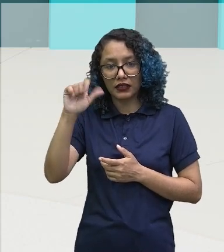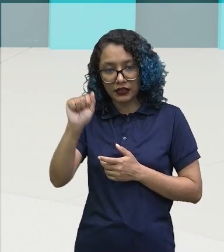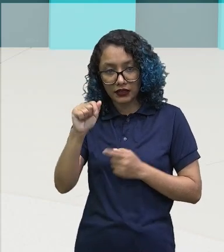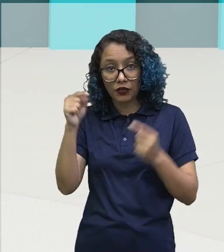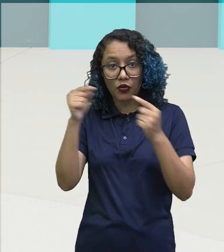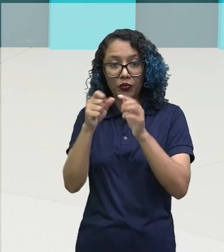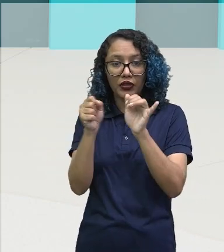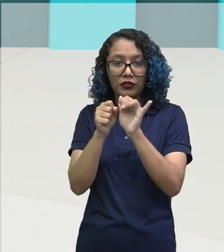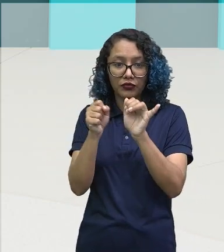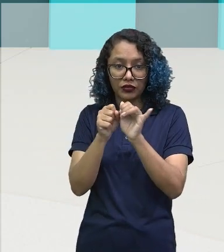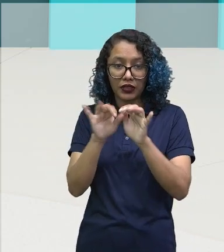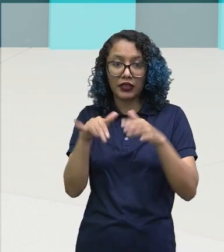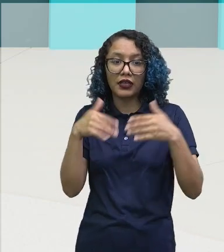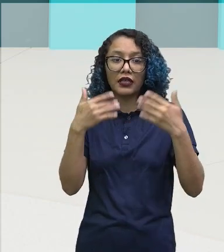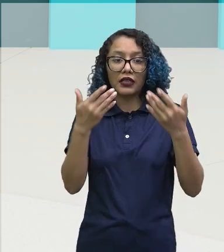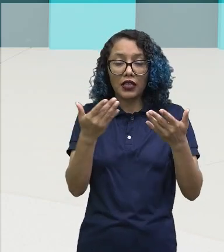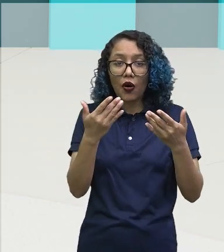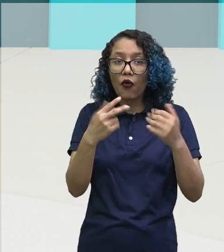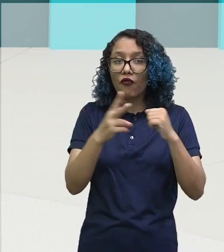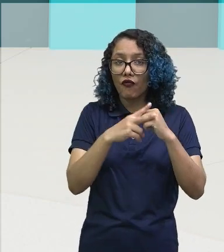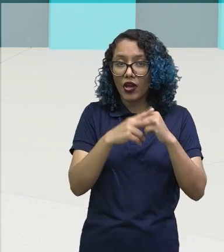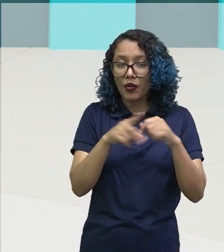vai ficar no singular.